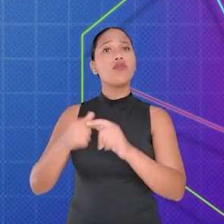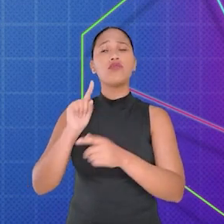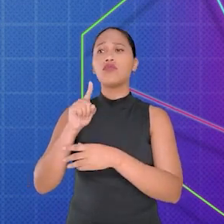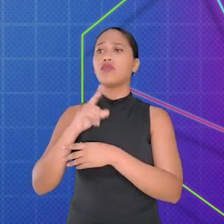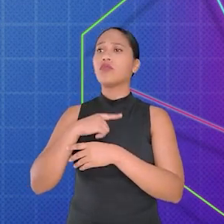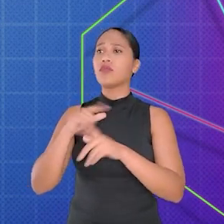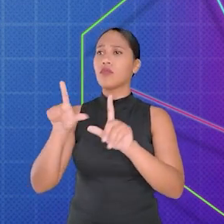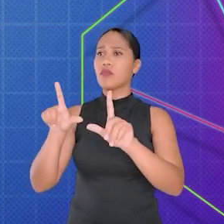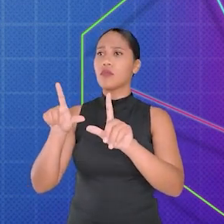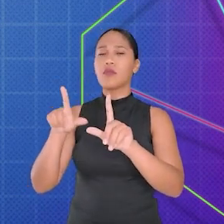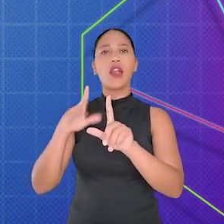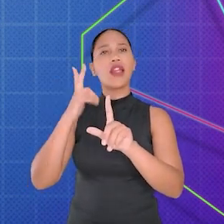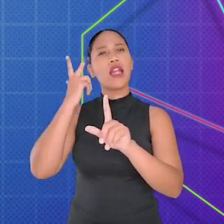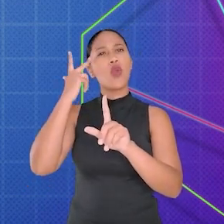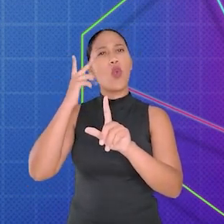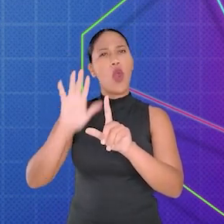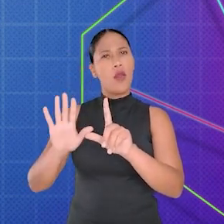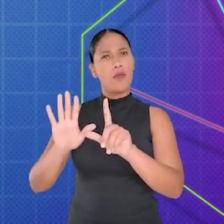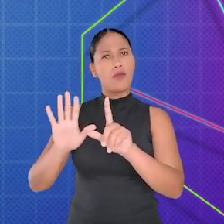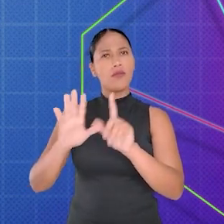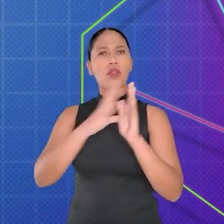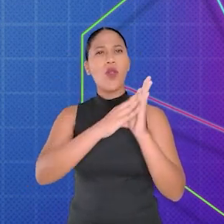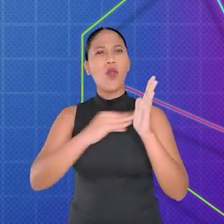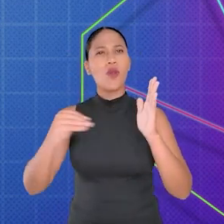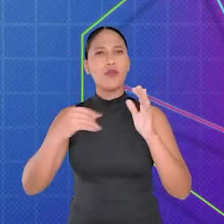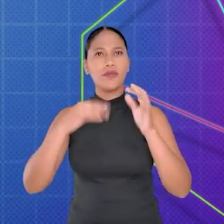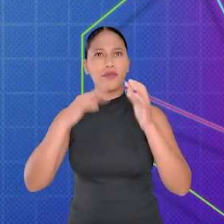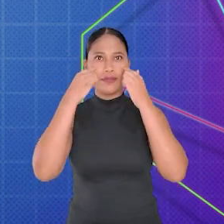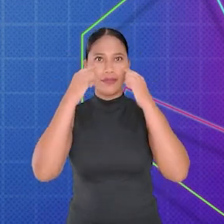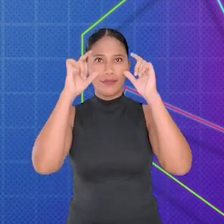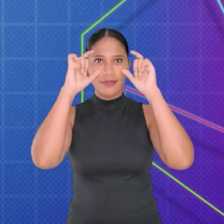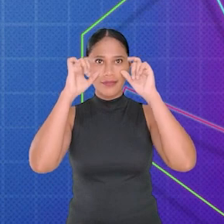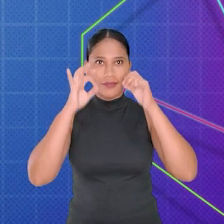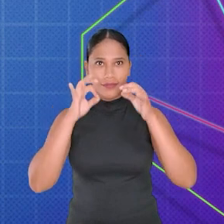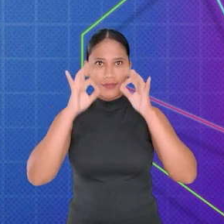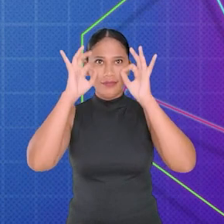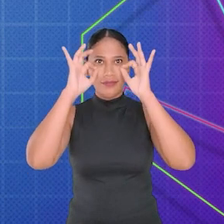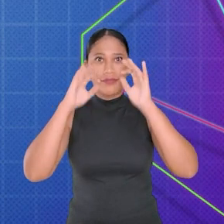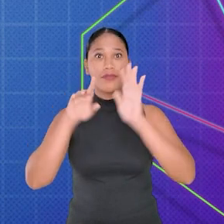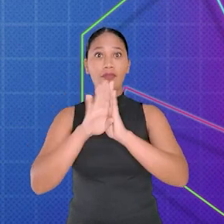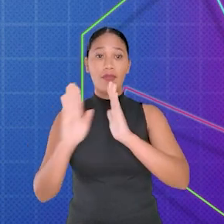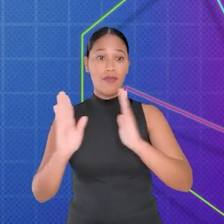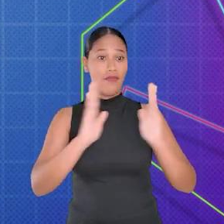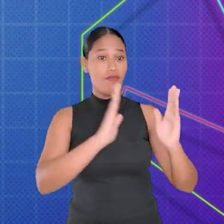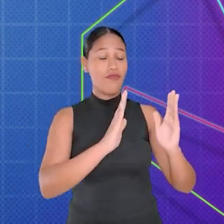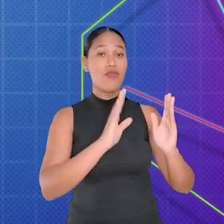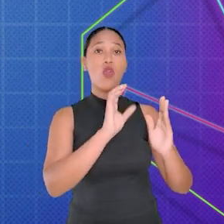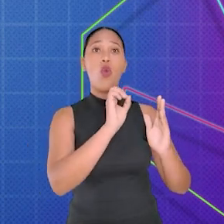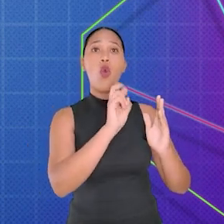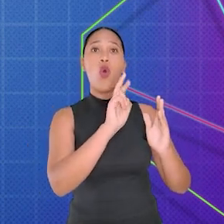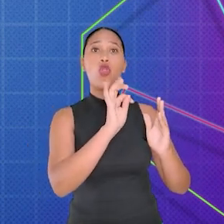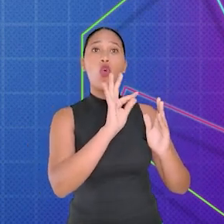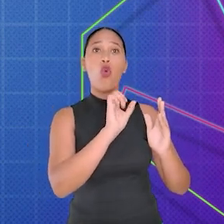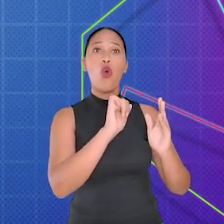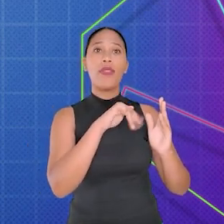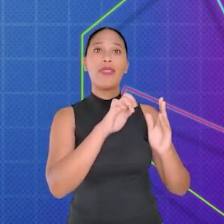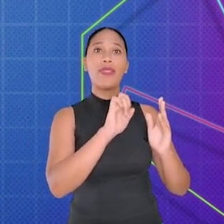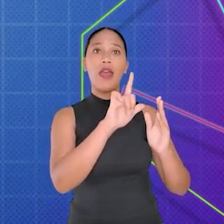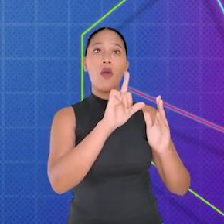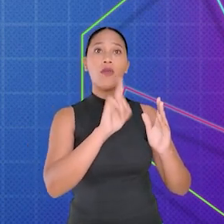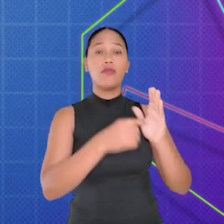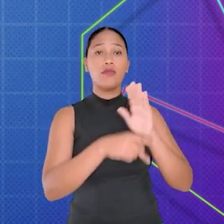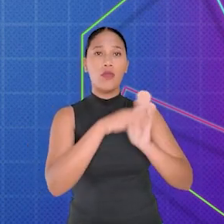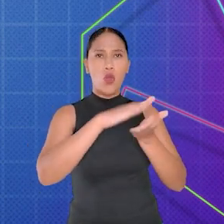a visualização da cena de uma forma mais natural, imitando o que o olho humano veria. Já a visualização ortogonal é útil para a criação